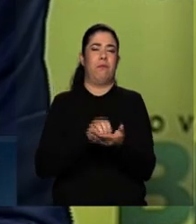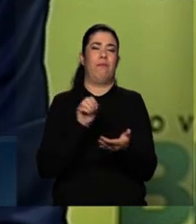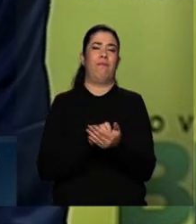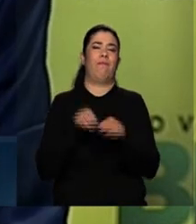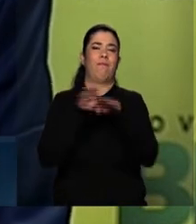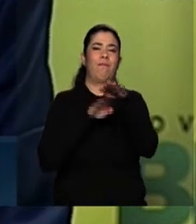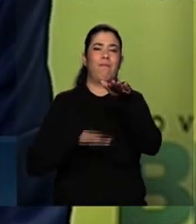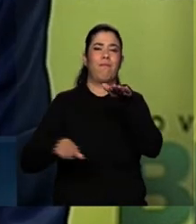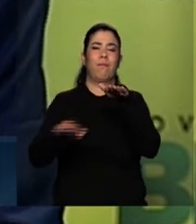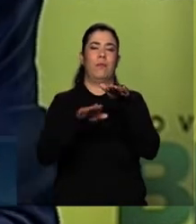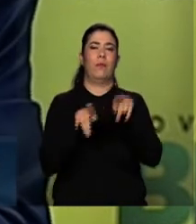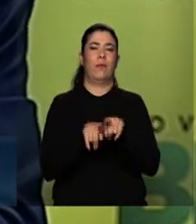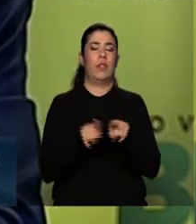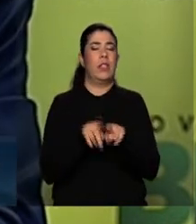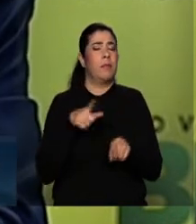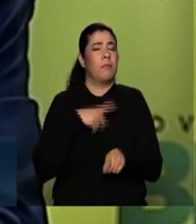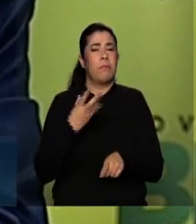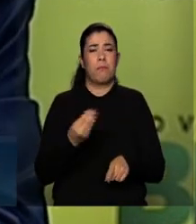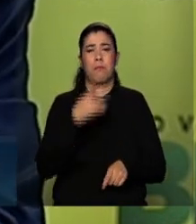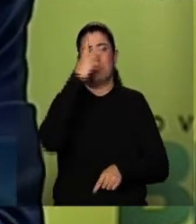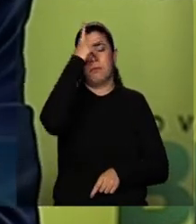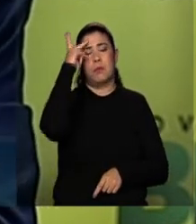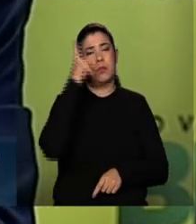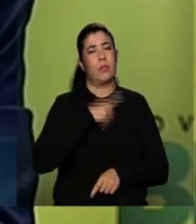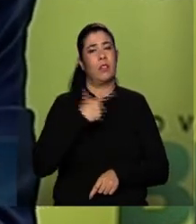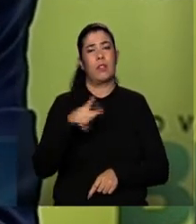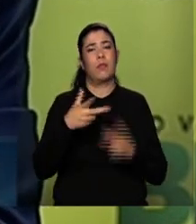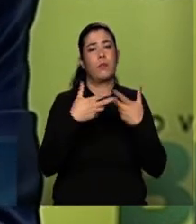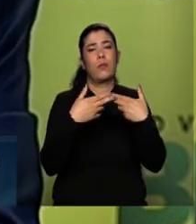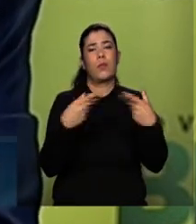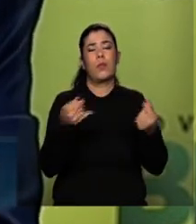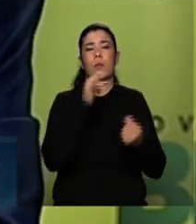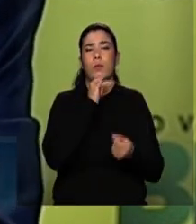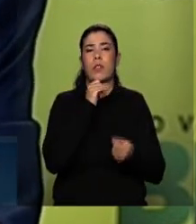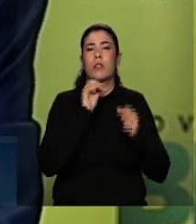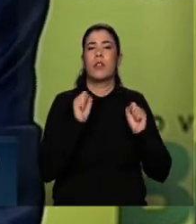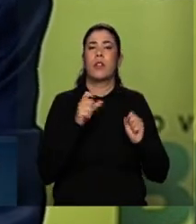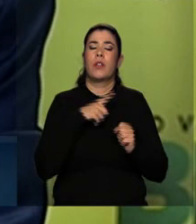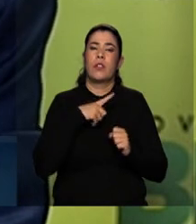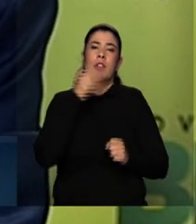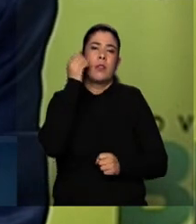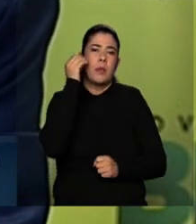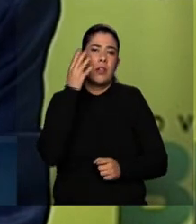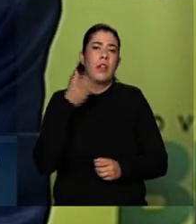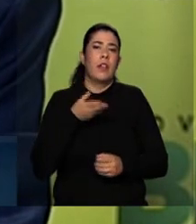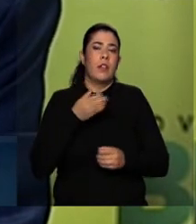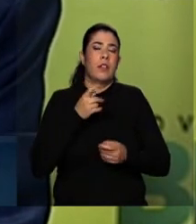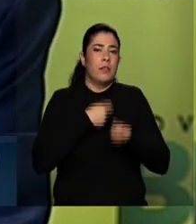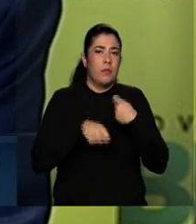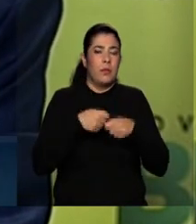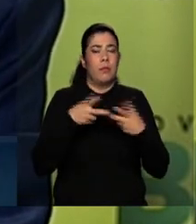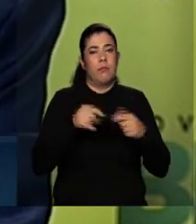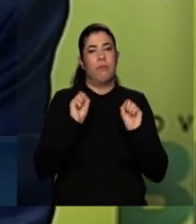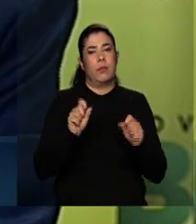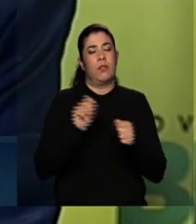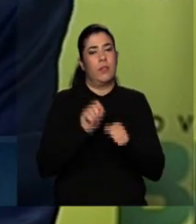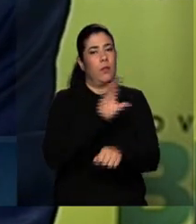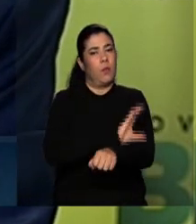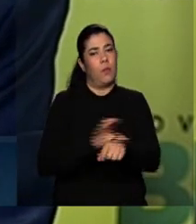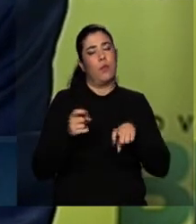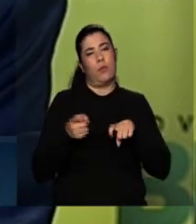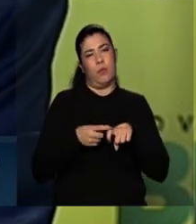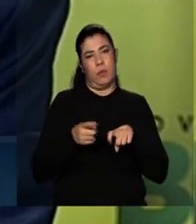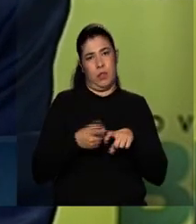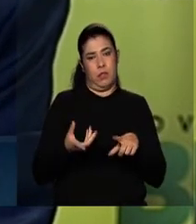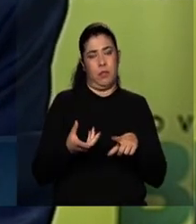muita gente que não teria condições, que hoje passa a ter condições econômicas de poder fazer um curso de